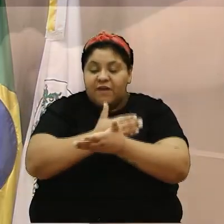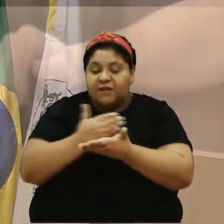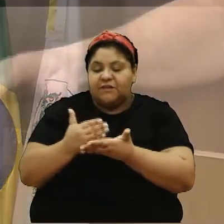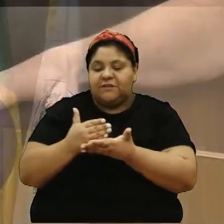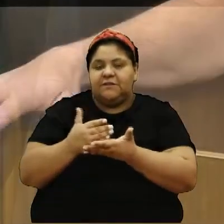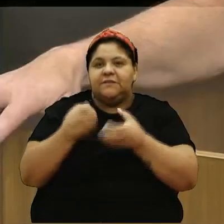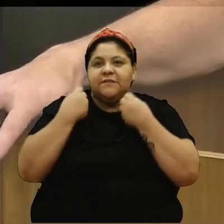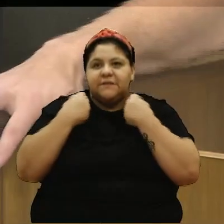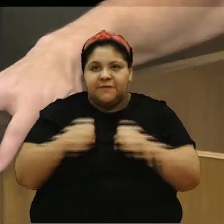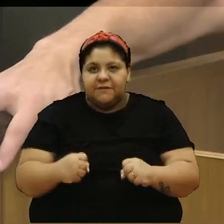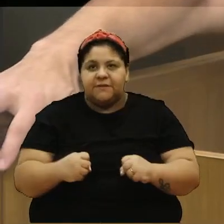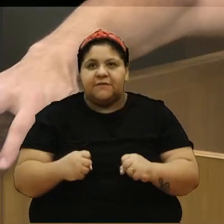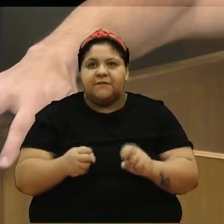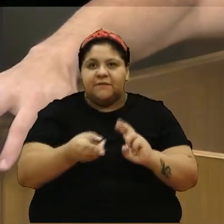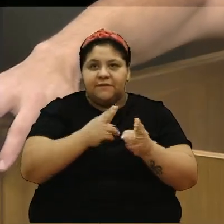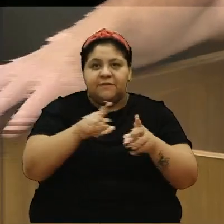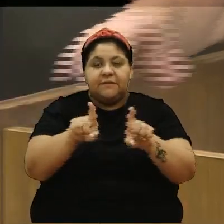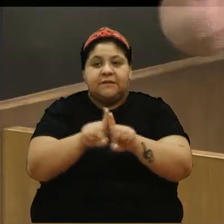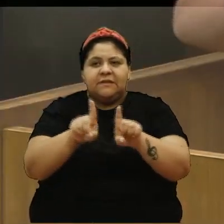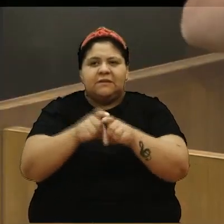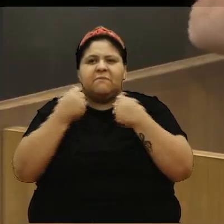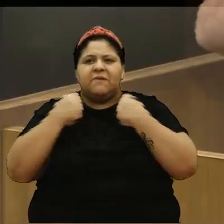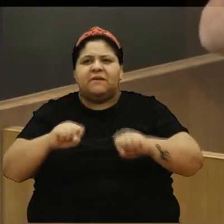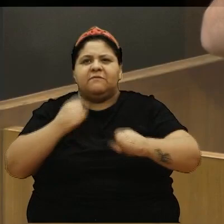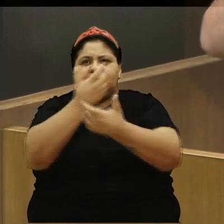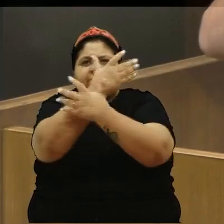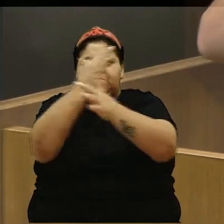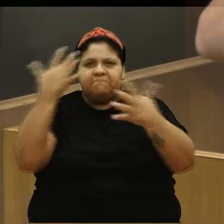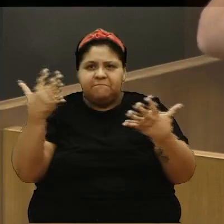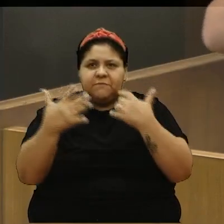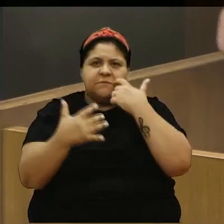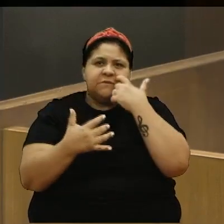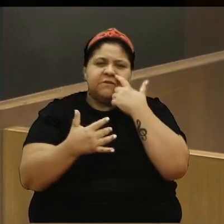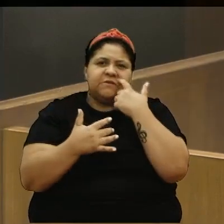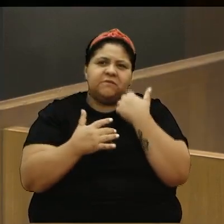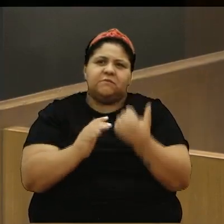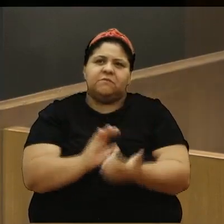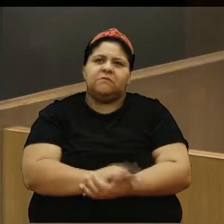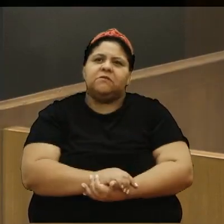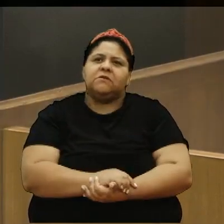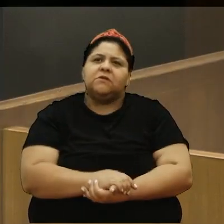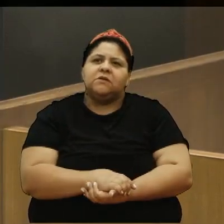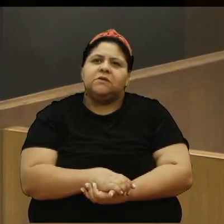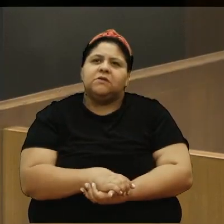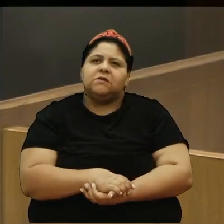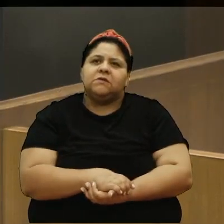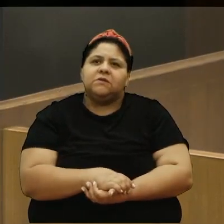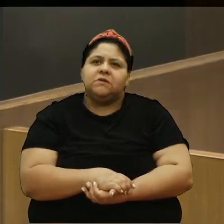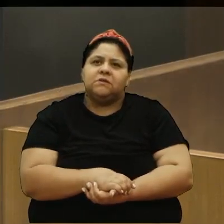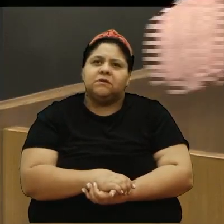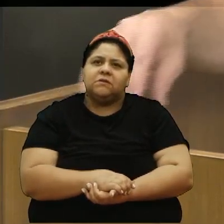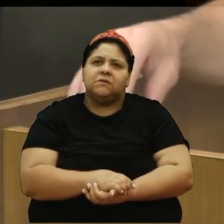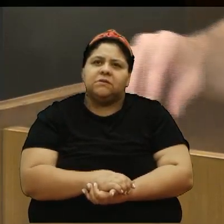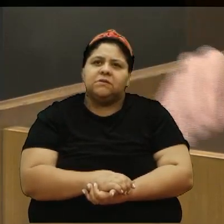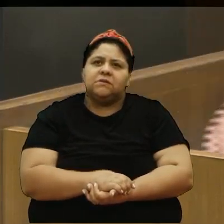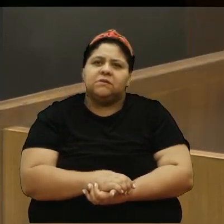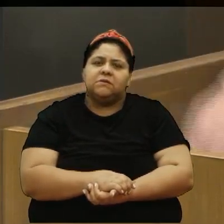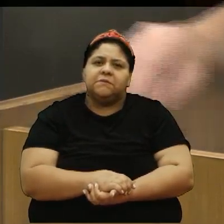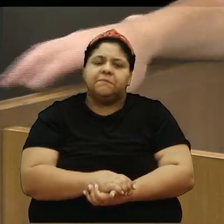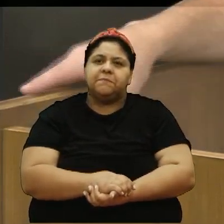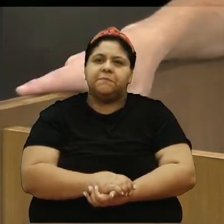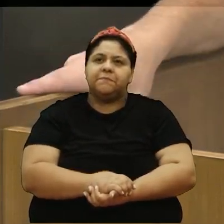Gestão Urbana e a Secretaria do Meio Ambiente. Uma parte quando possível, por gentileza. O capitão Ramon... tu tinha pedido primeiro? Capitão Ramon, sua